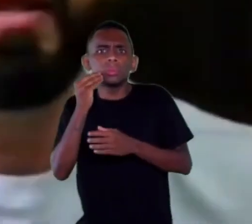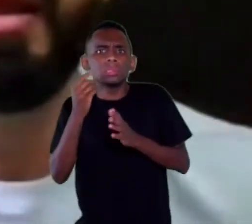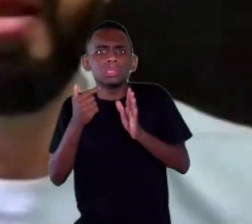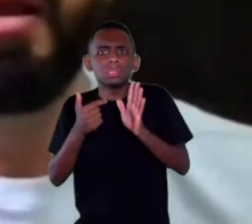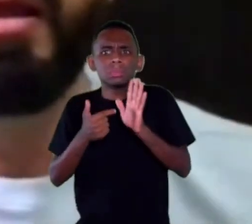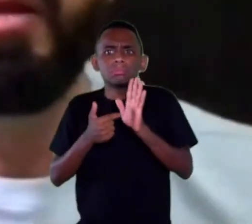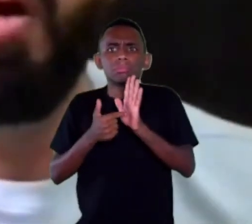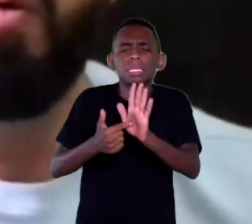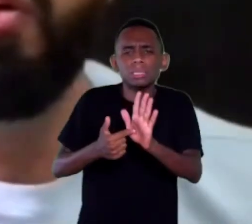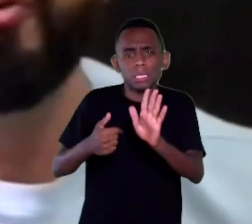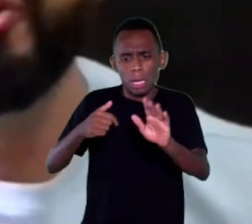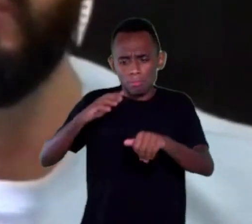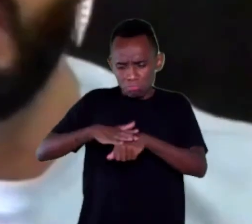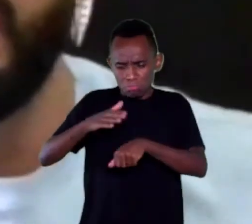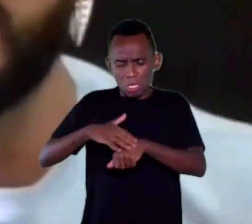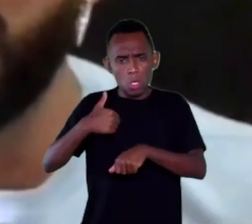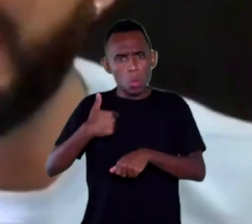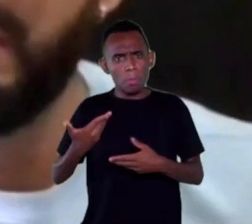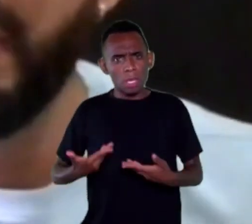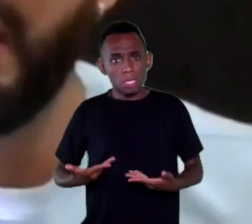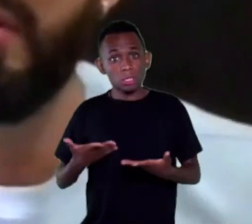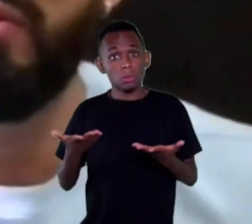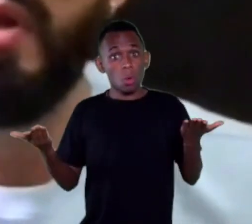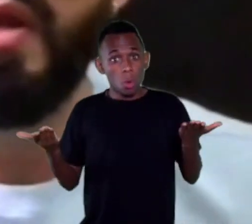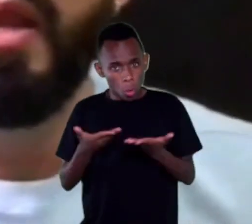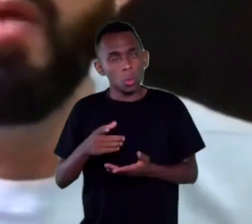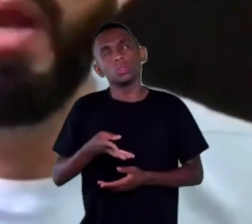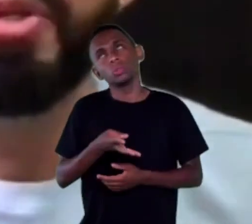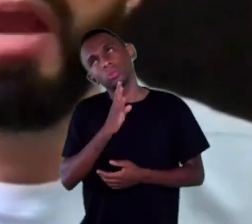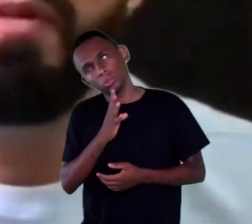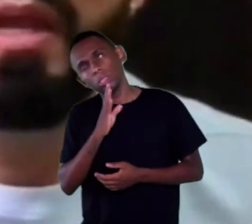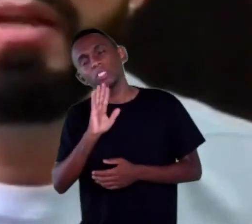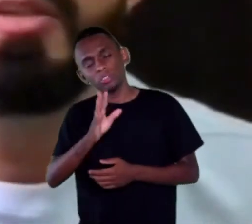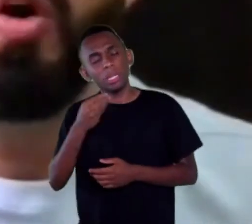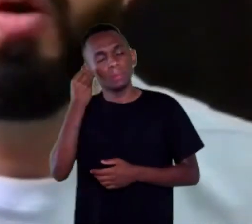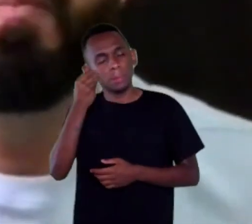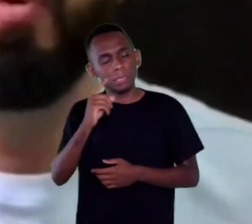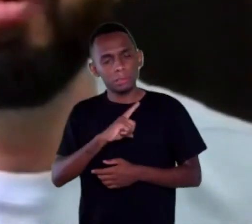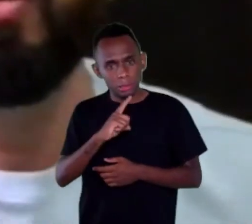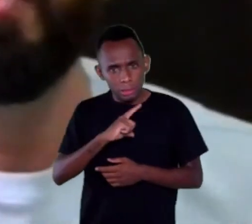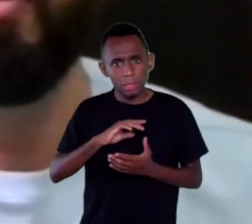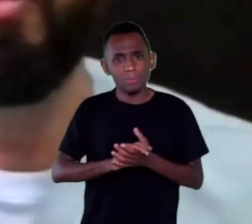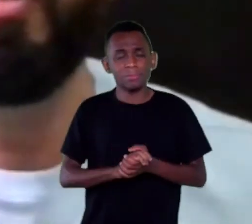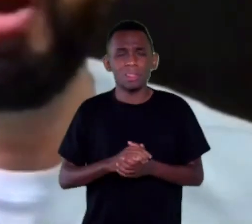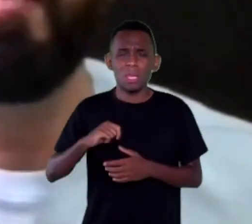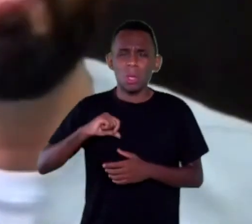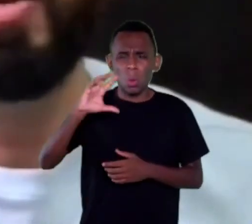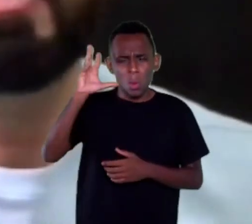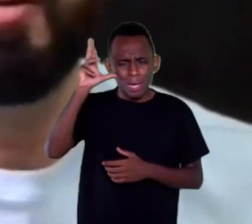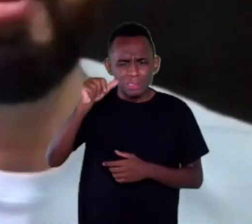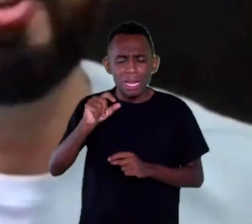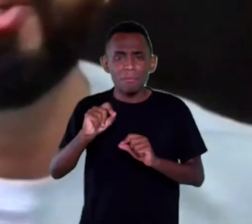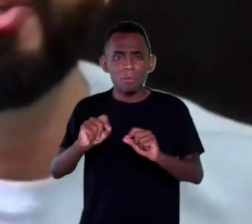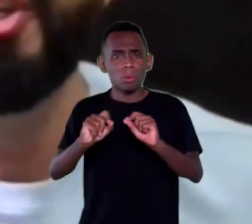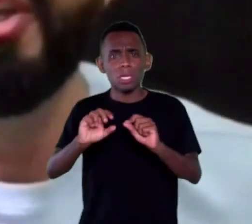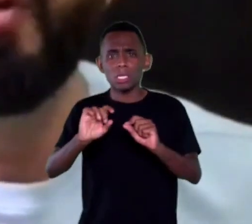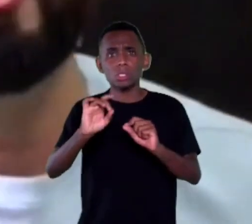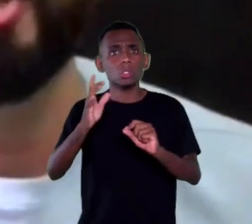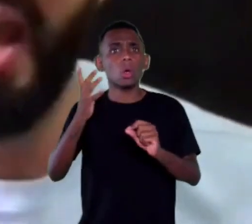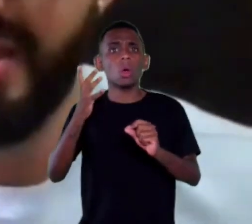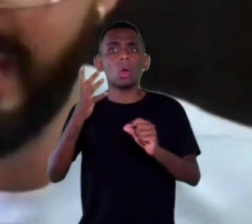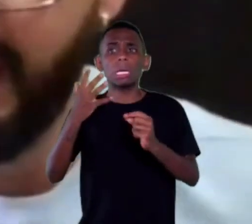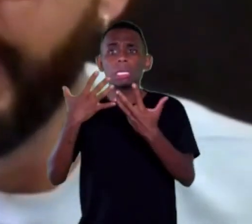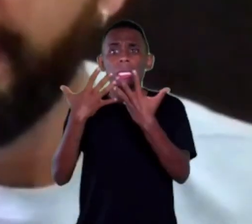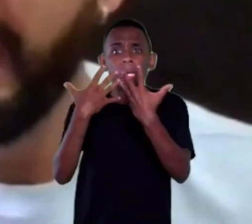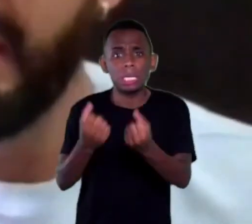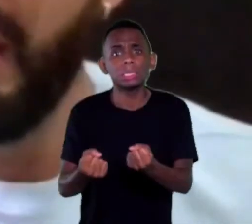própria, né? Na tela é mostrada a imagem da capa do livro Nota de Falecimento. que contém uma caveira com uma flor amarela saindo